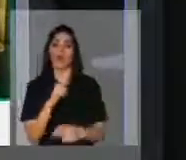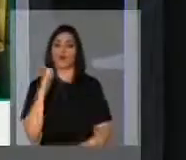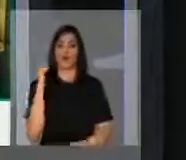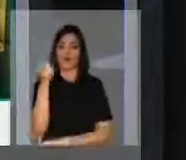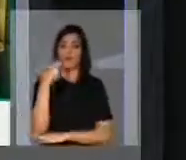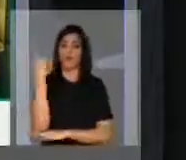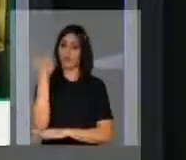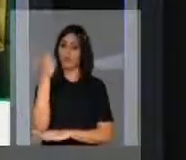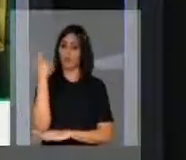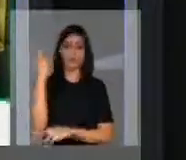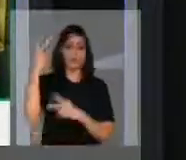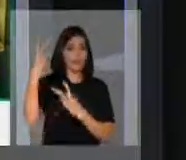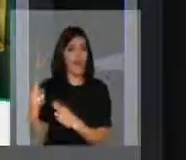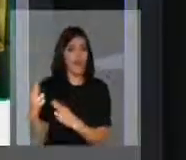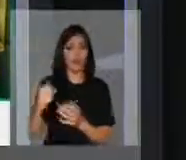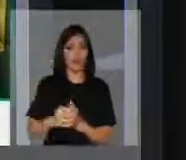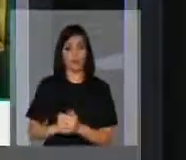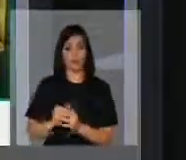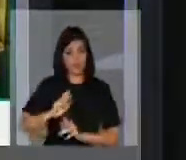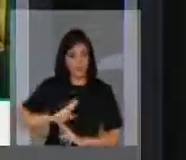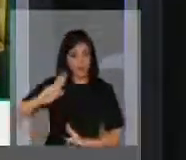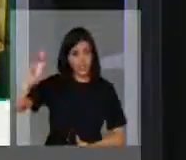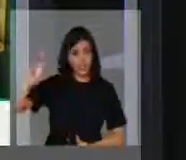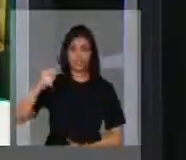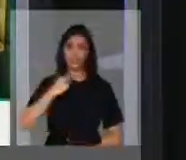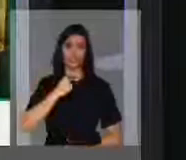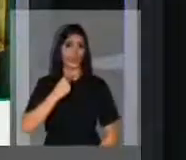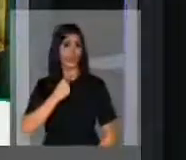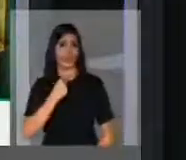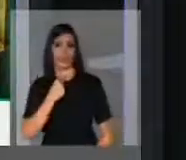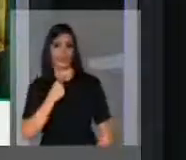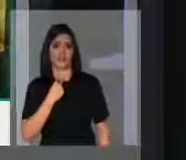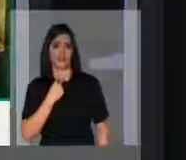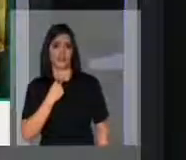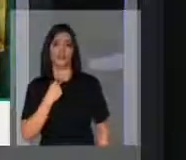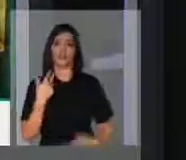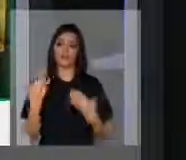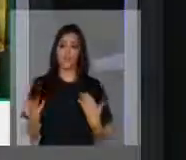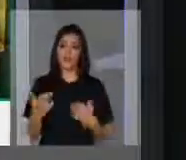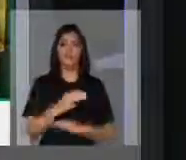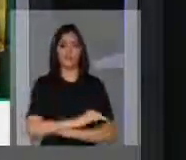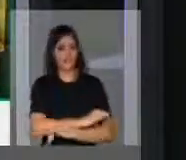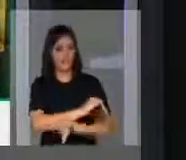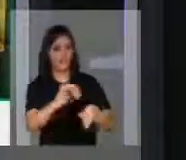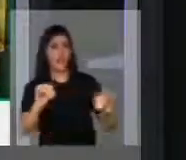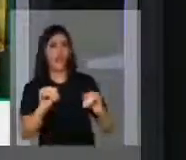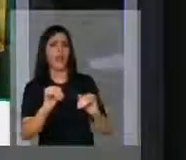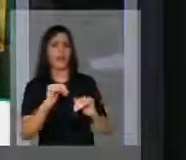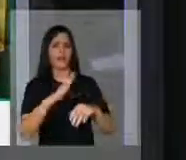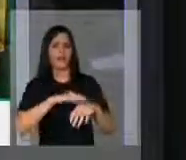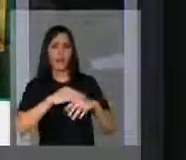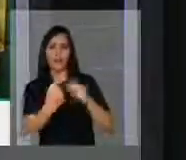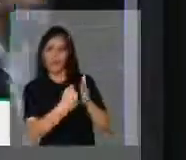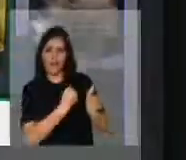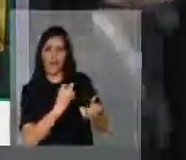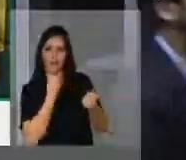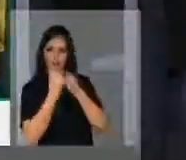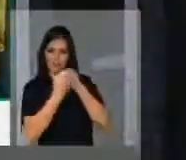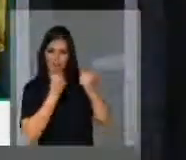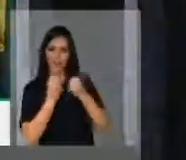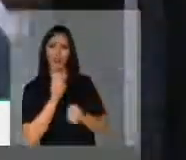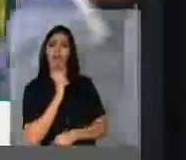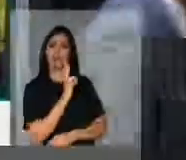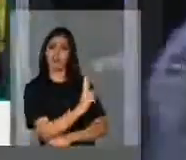Sul. Isso não pode ter diferença. E hoje eu tenho dito para a imprensa que o sistema